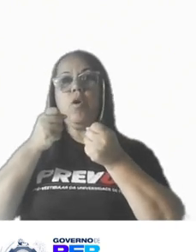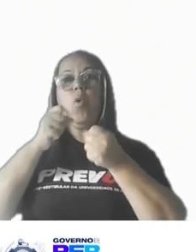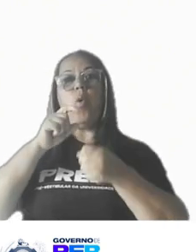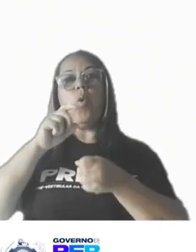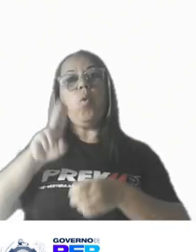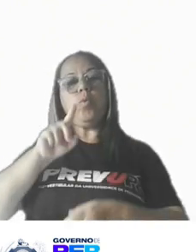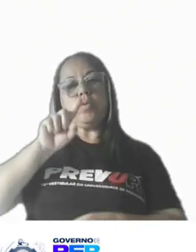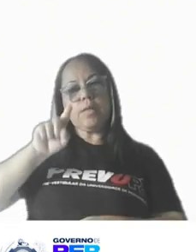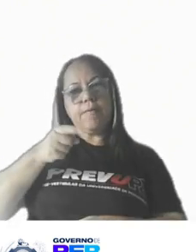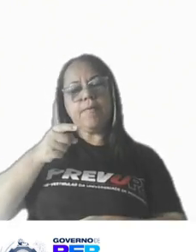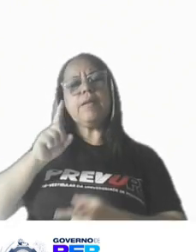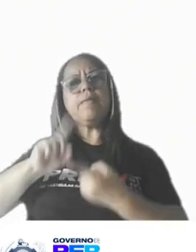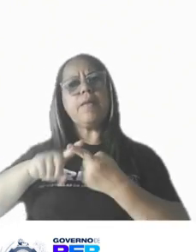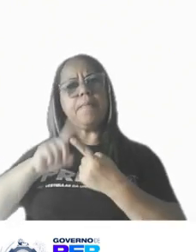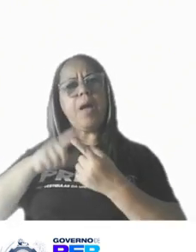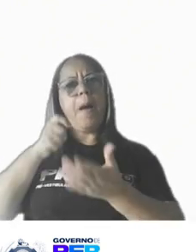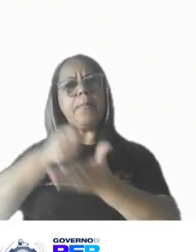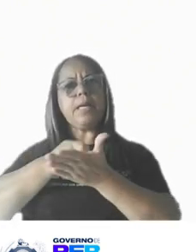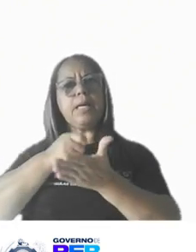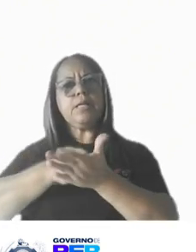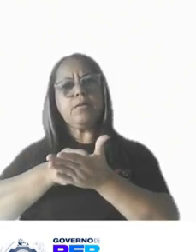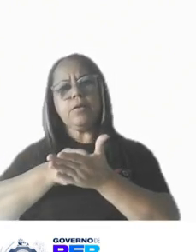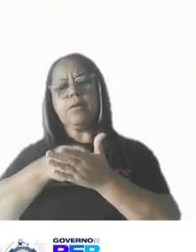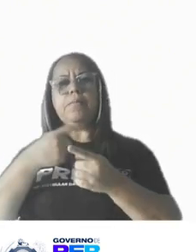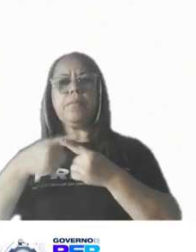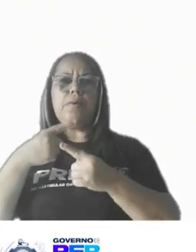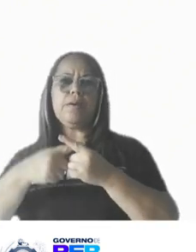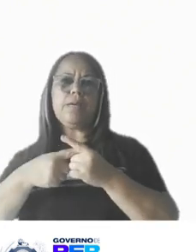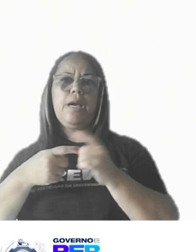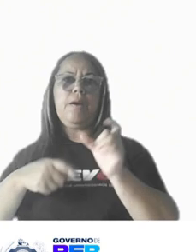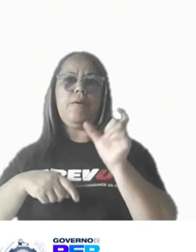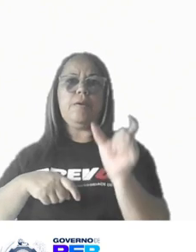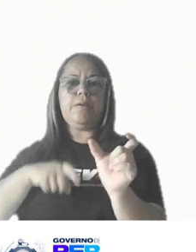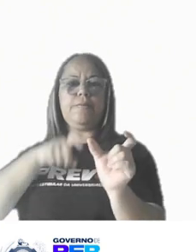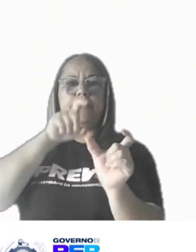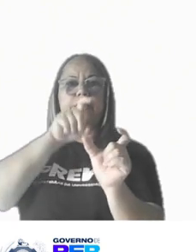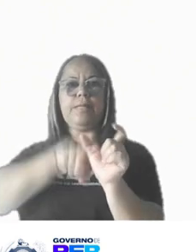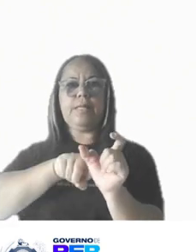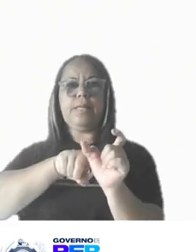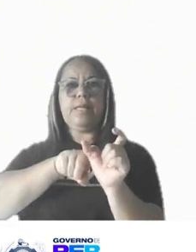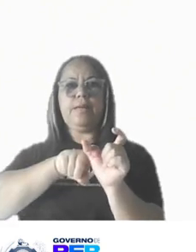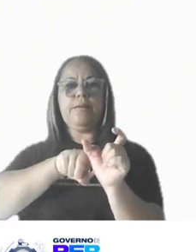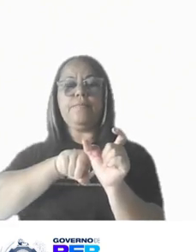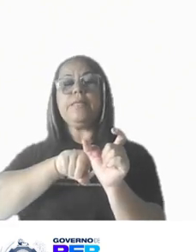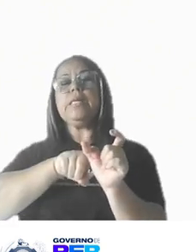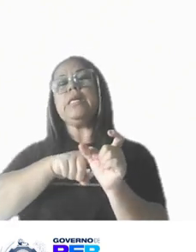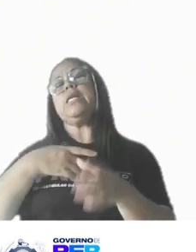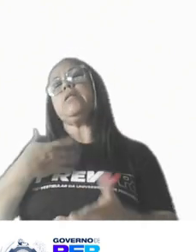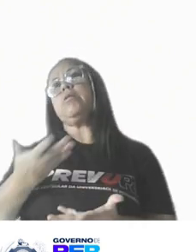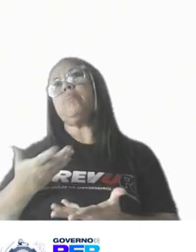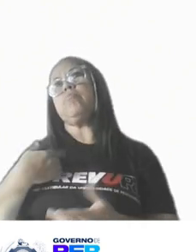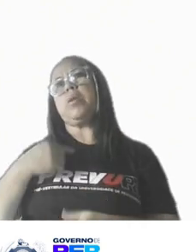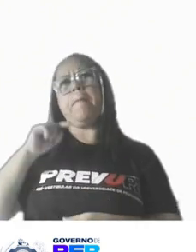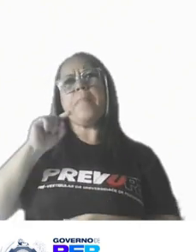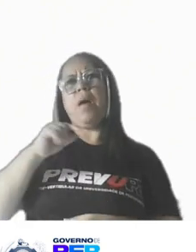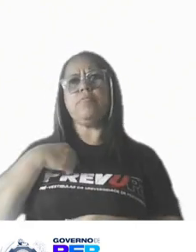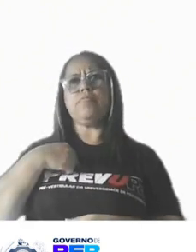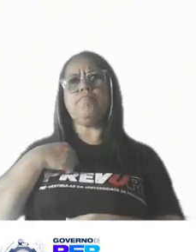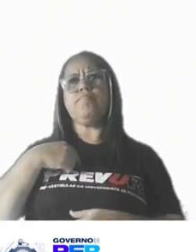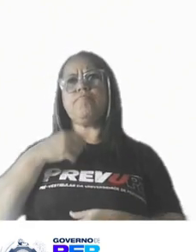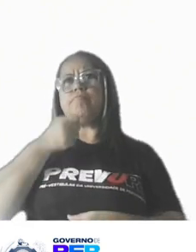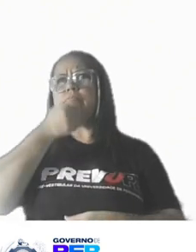também seria obrigatório, uma vez que se trata de um adjunto adnominal. O excesso de pontos na transcrição da entrevista